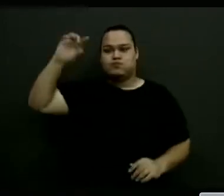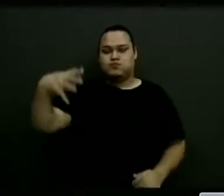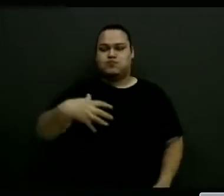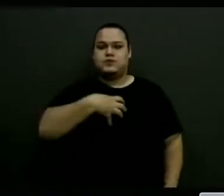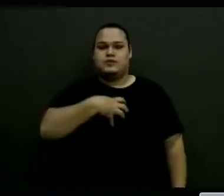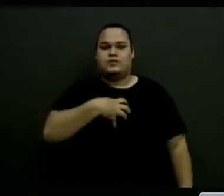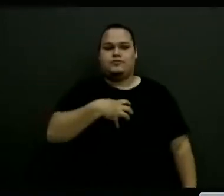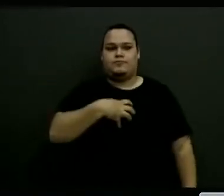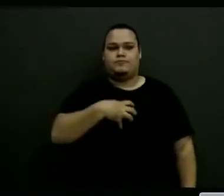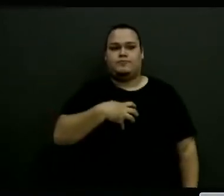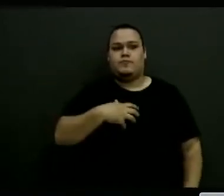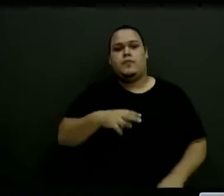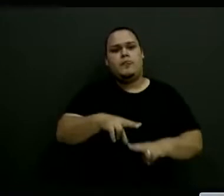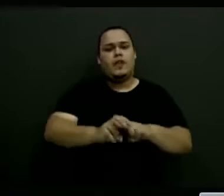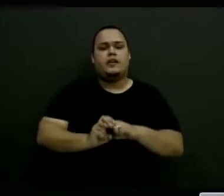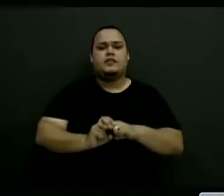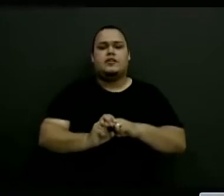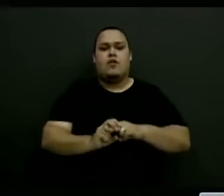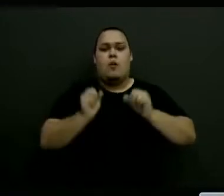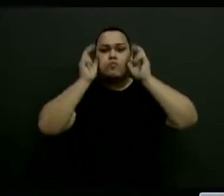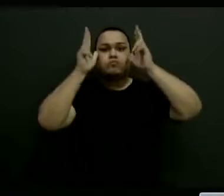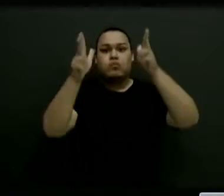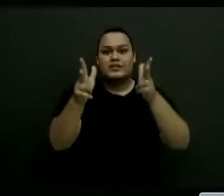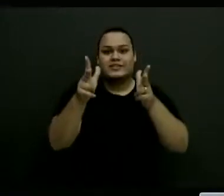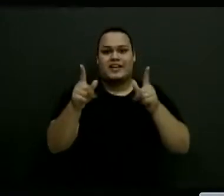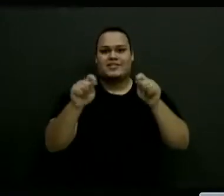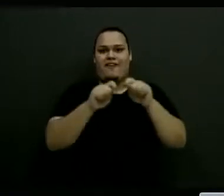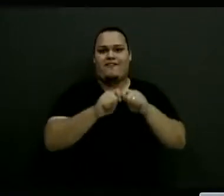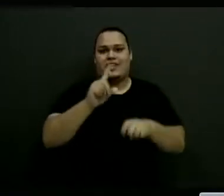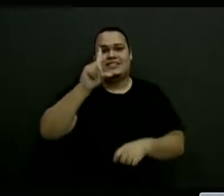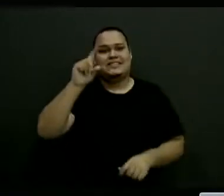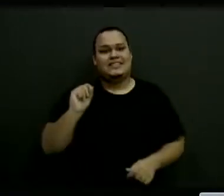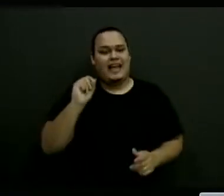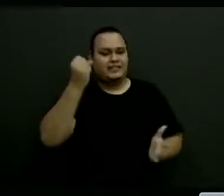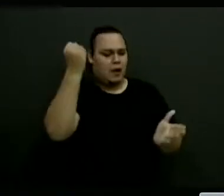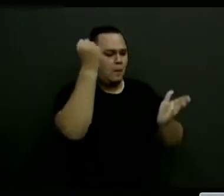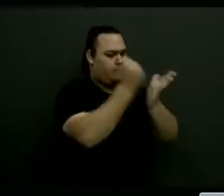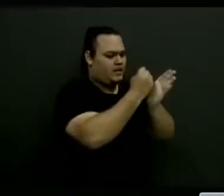ao descer do monte, não sabia Moisés que a pele